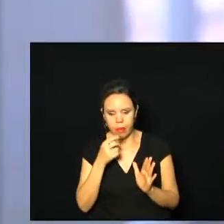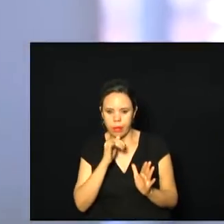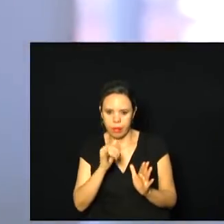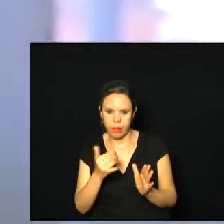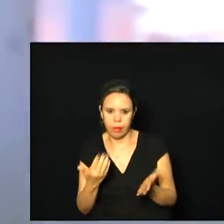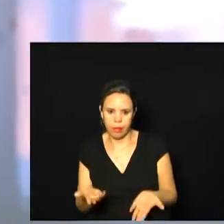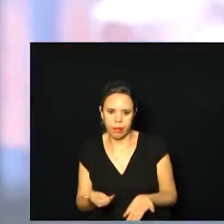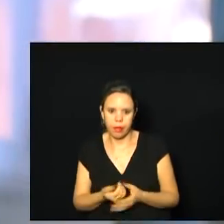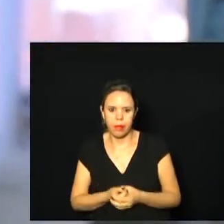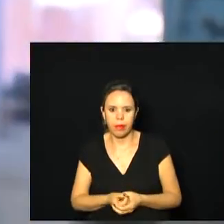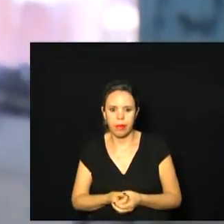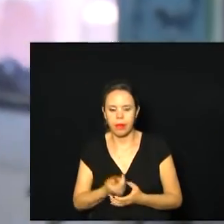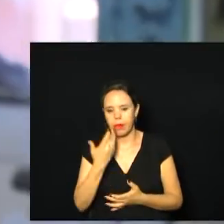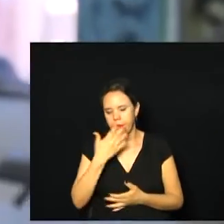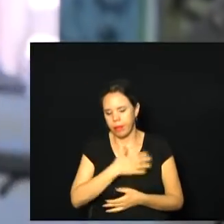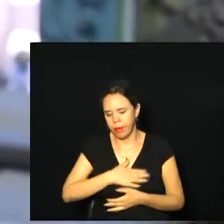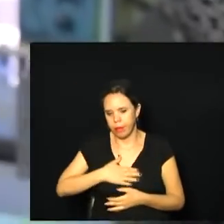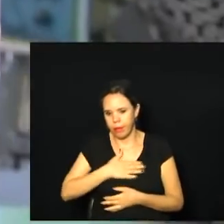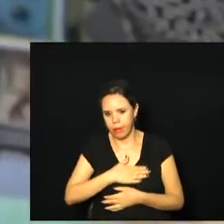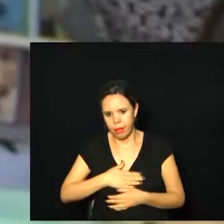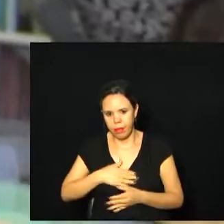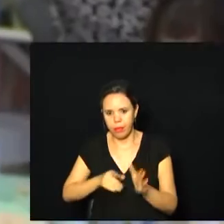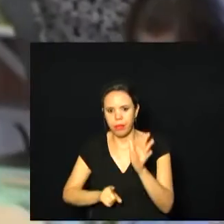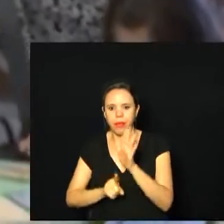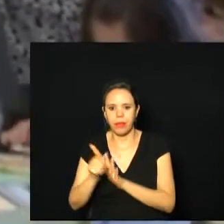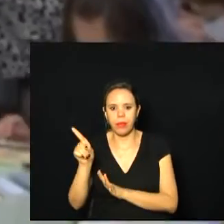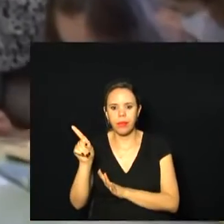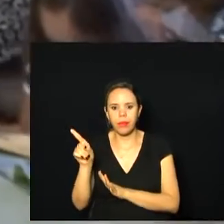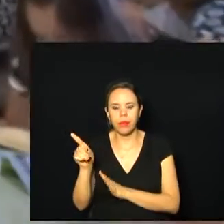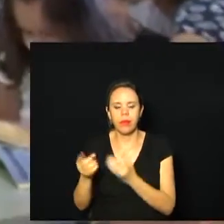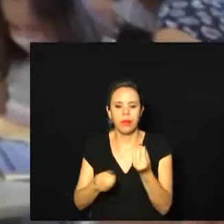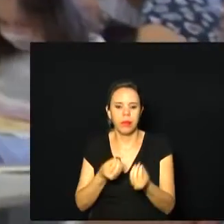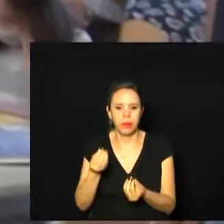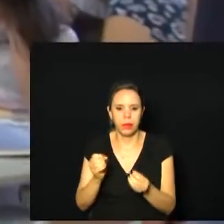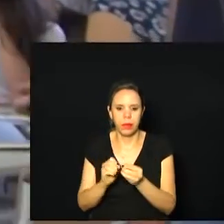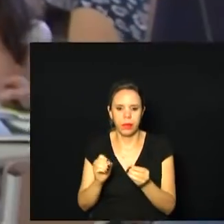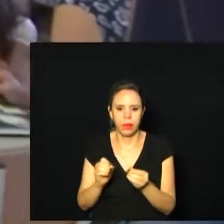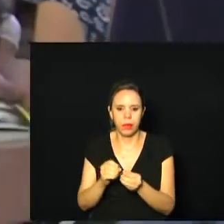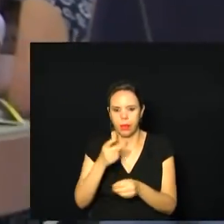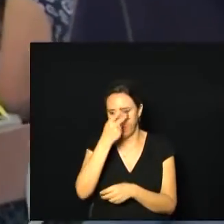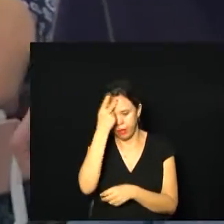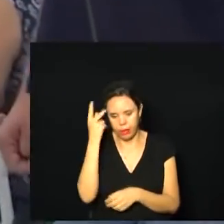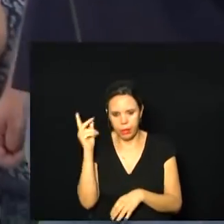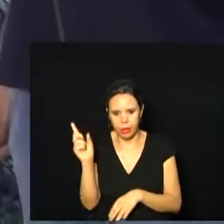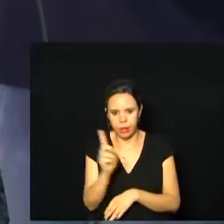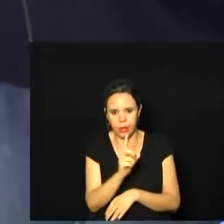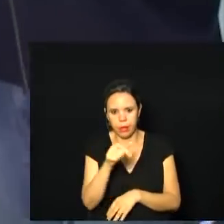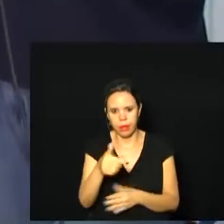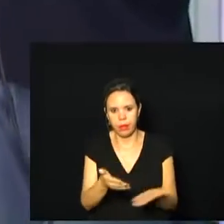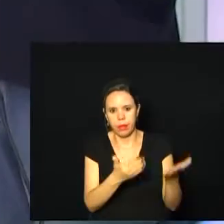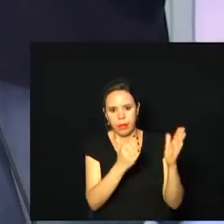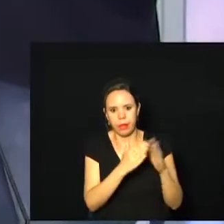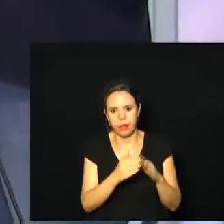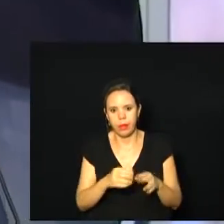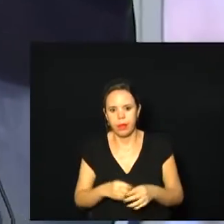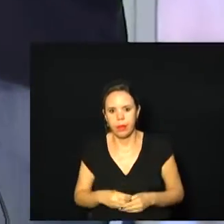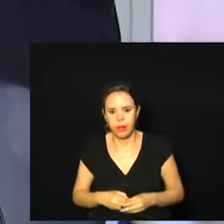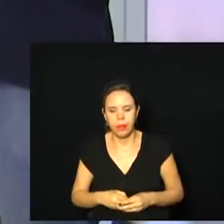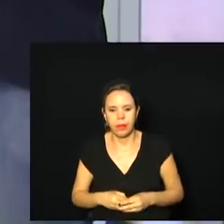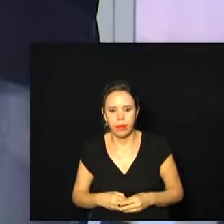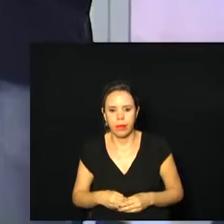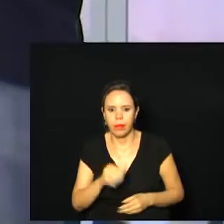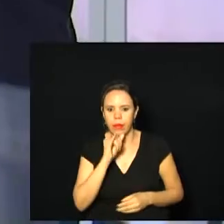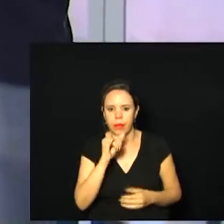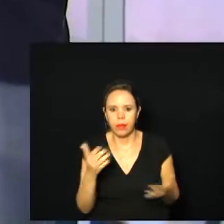diga, né? E as crianças gostam. Eu vou te perguntar sobre isso. Como que faz para o pessoal vir aqui, levar para casa? Eu vou